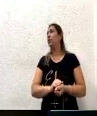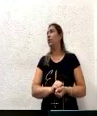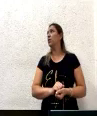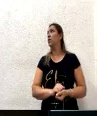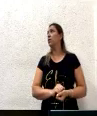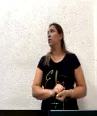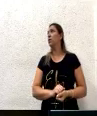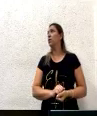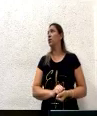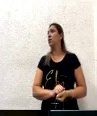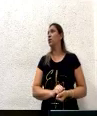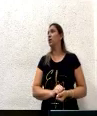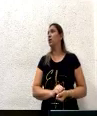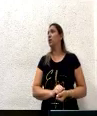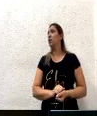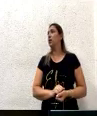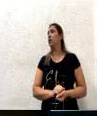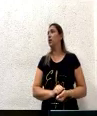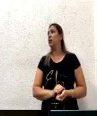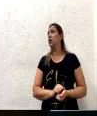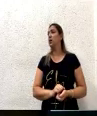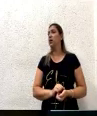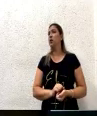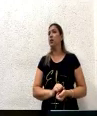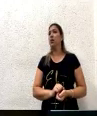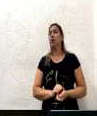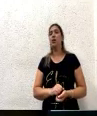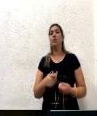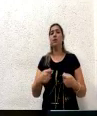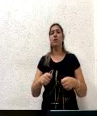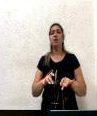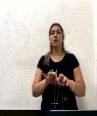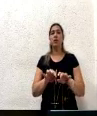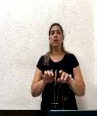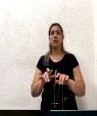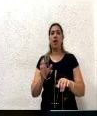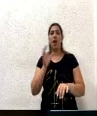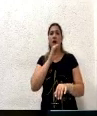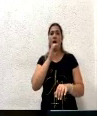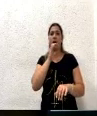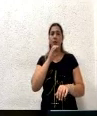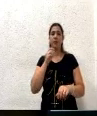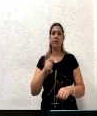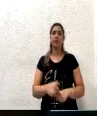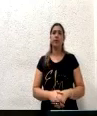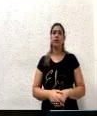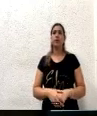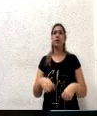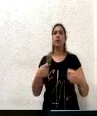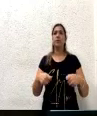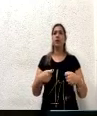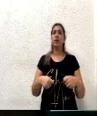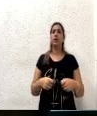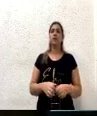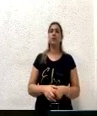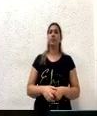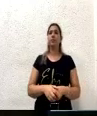minutos que se não inscrever não contam lá. Por gentileza, quem quer fazer pergunta, para se inscrever.